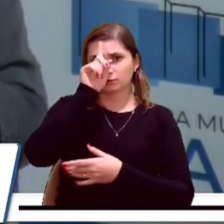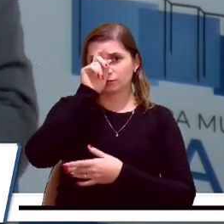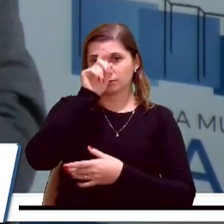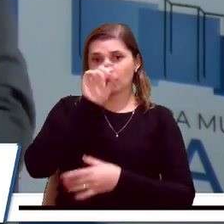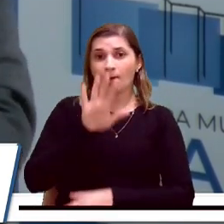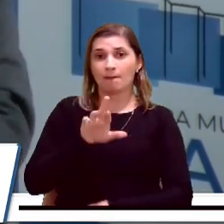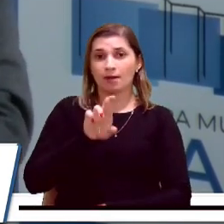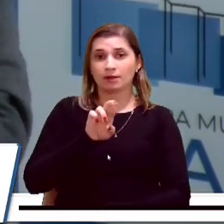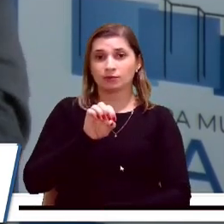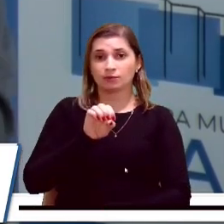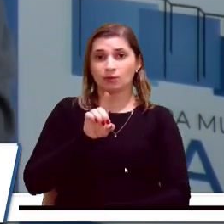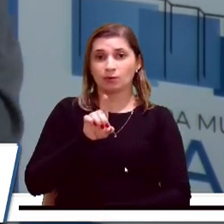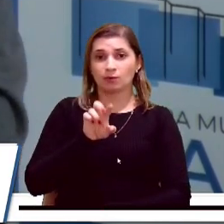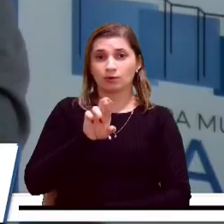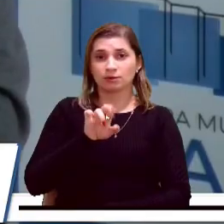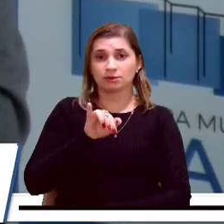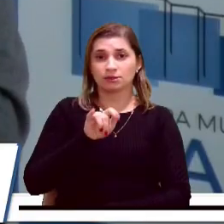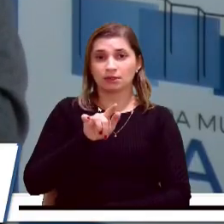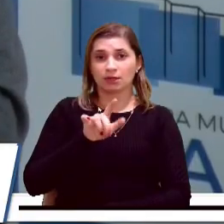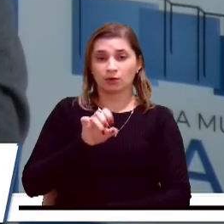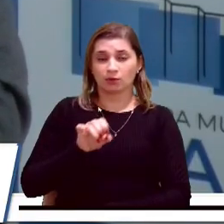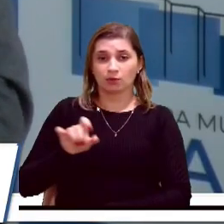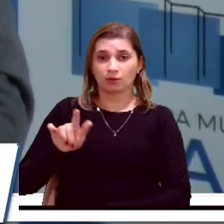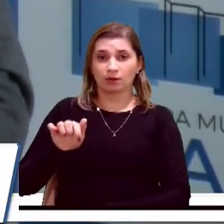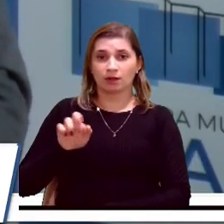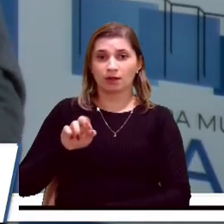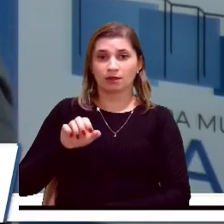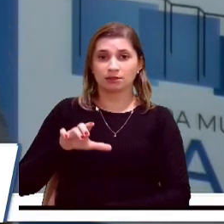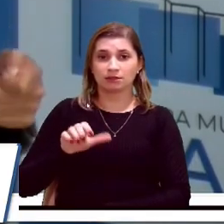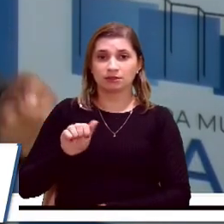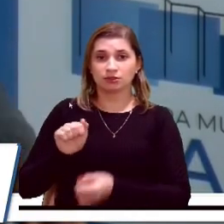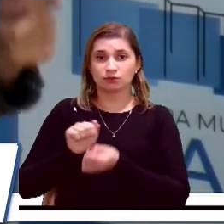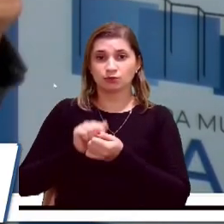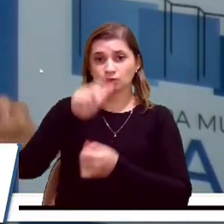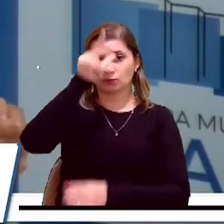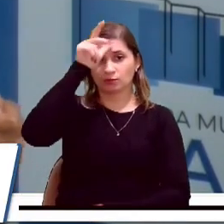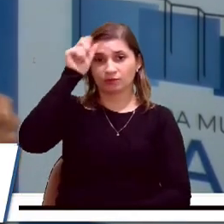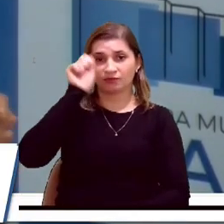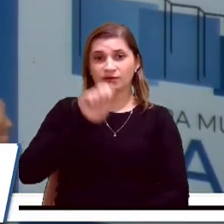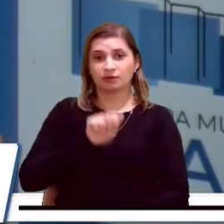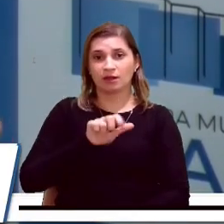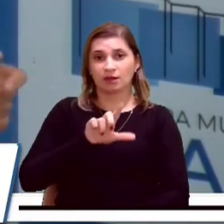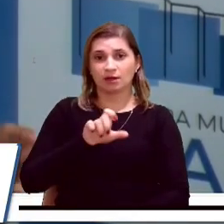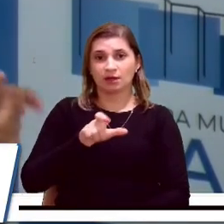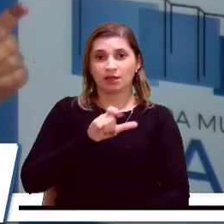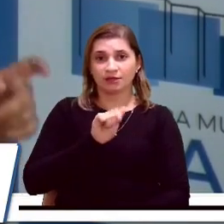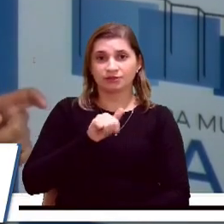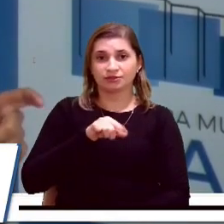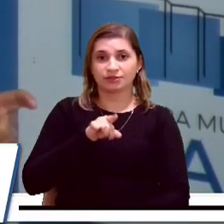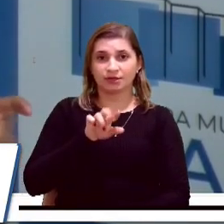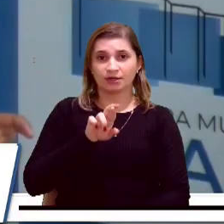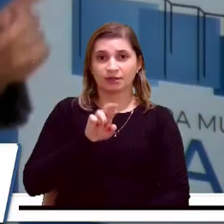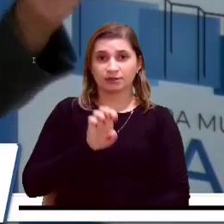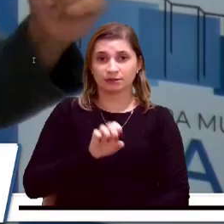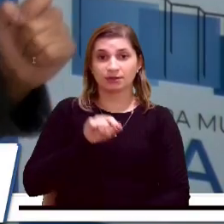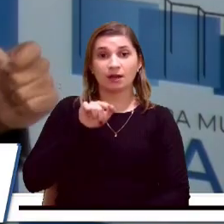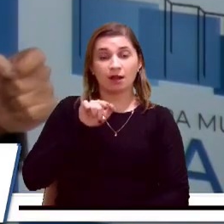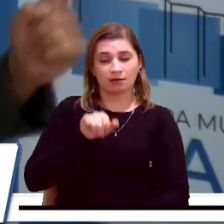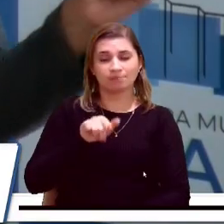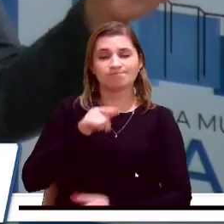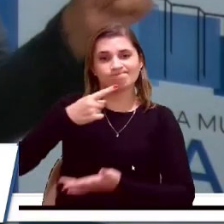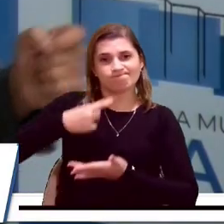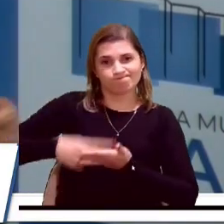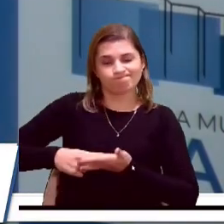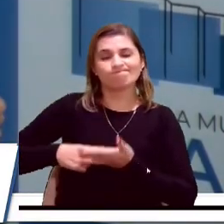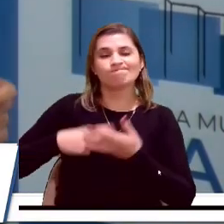estava focado, junto com o prefeito Alexandre, ali nasceu a história do hospital.